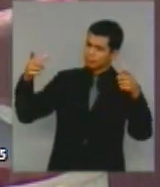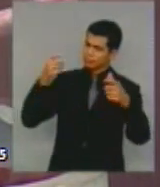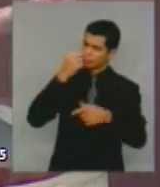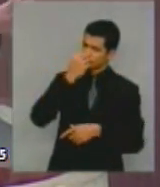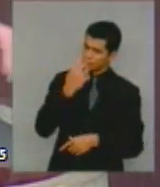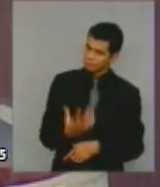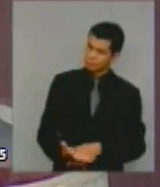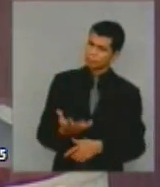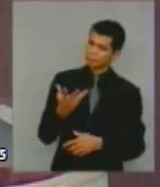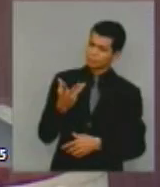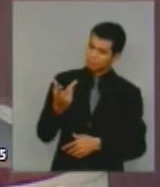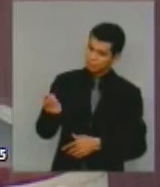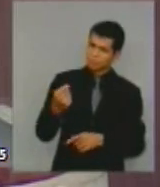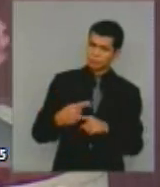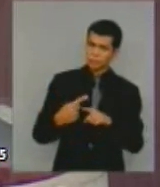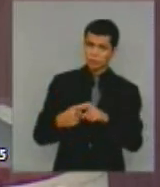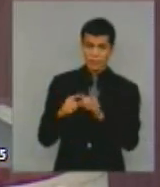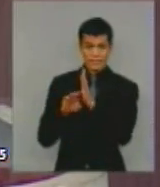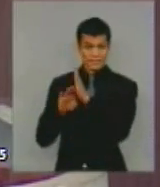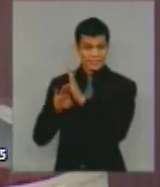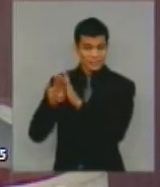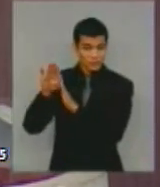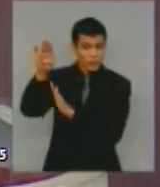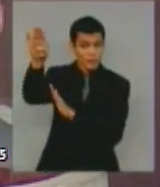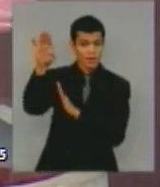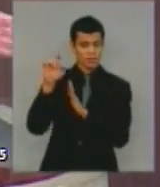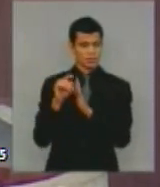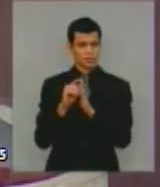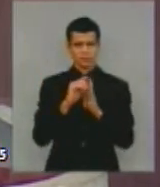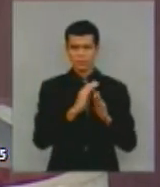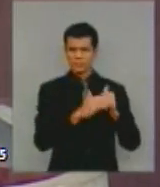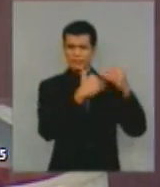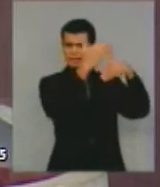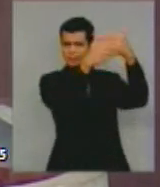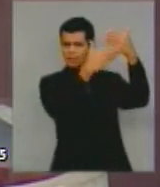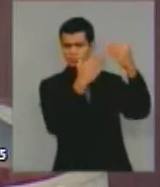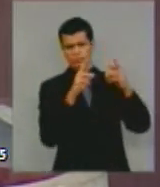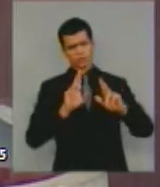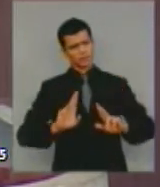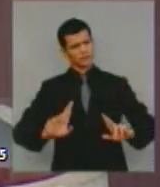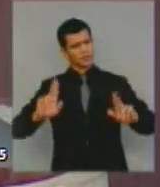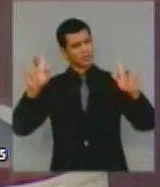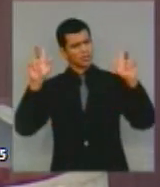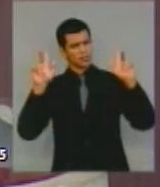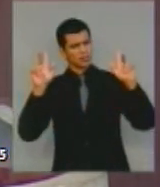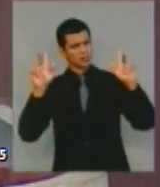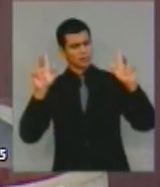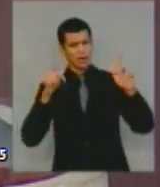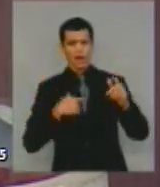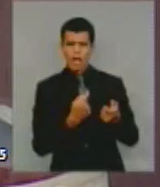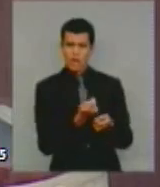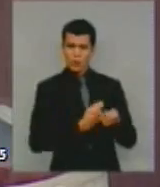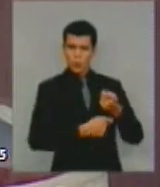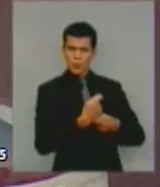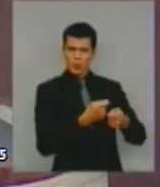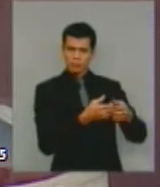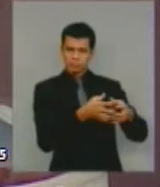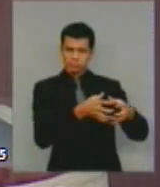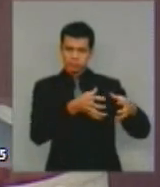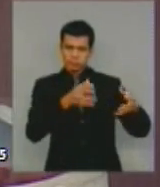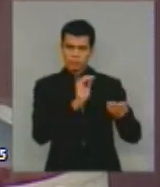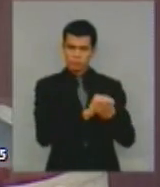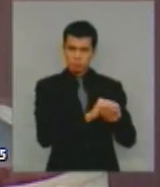crescimento e desenvolvimento são coisas completamente diferentes. Uma economia pode crescer, e isso não quer dizer desenvolvimento humano